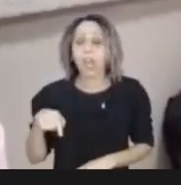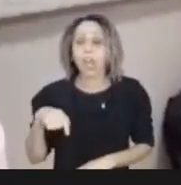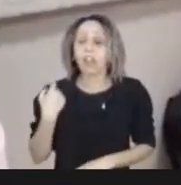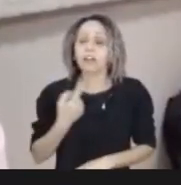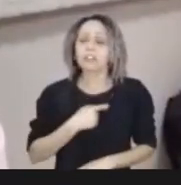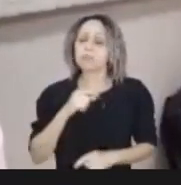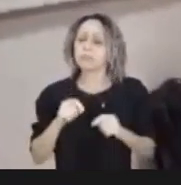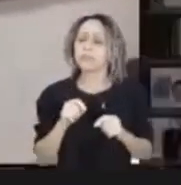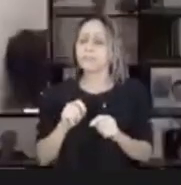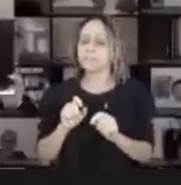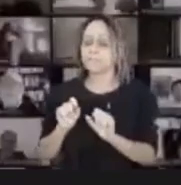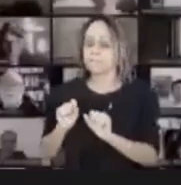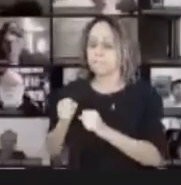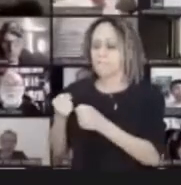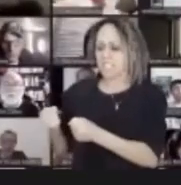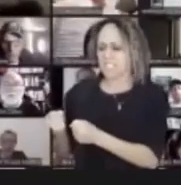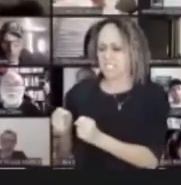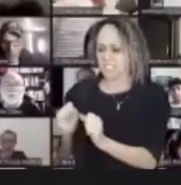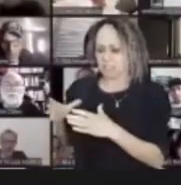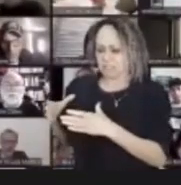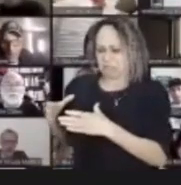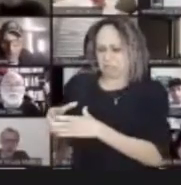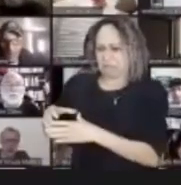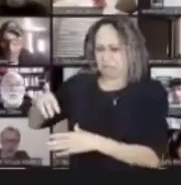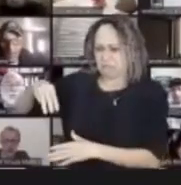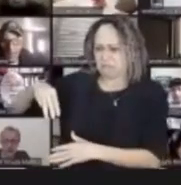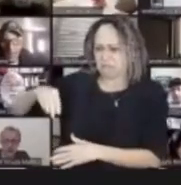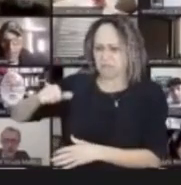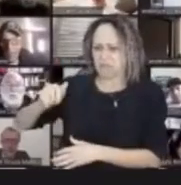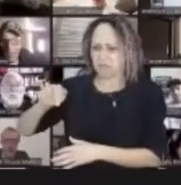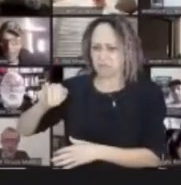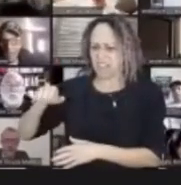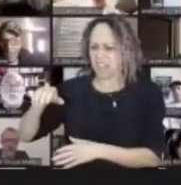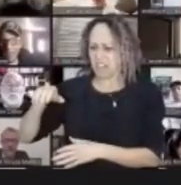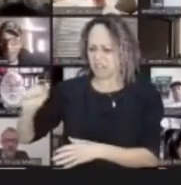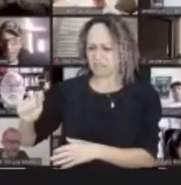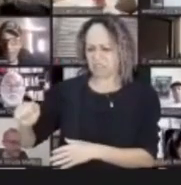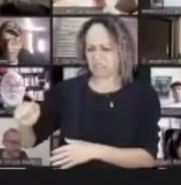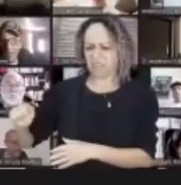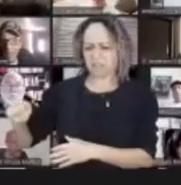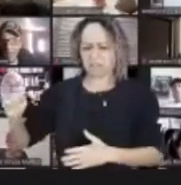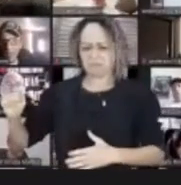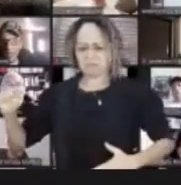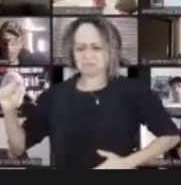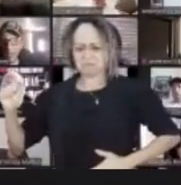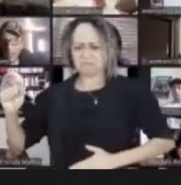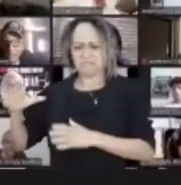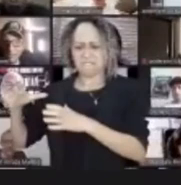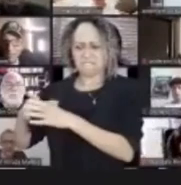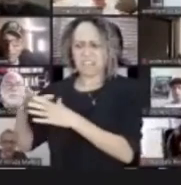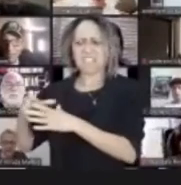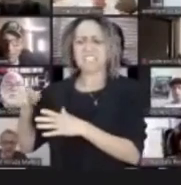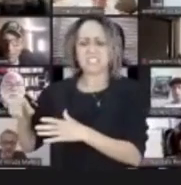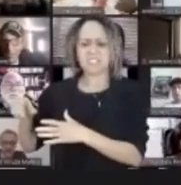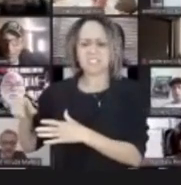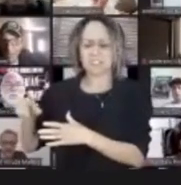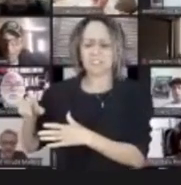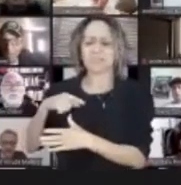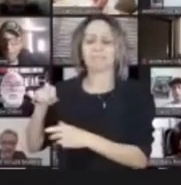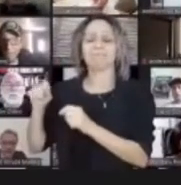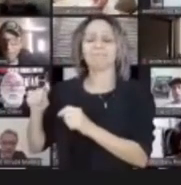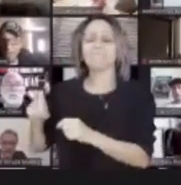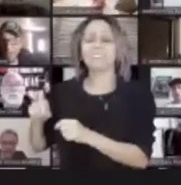uma máfia com muito dinheiro, inclusive de fora do Brasil. Desde 2018, da eleição do